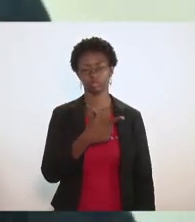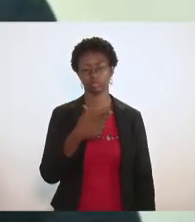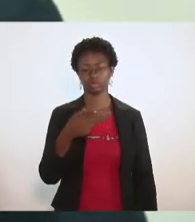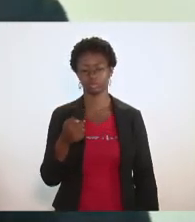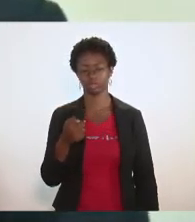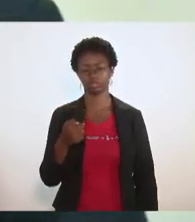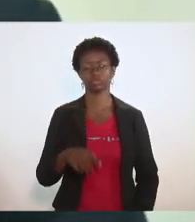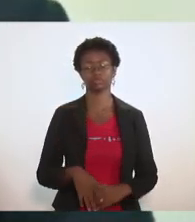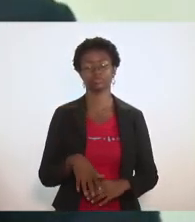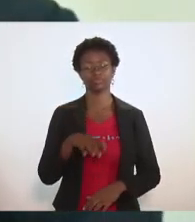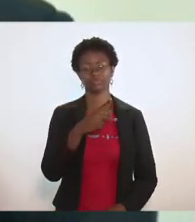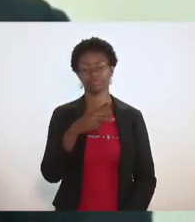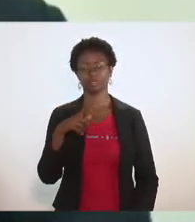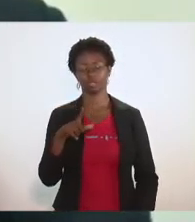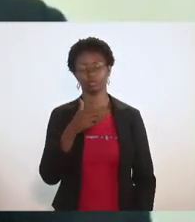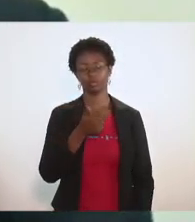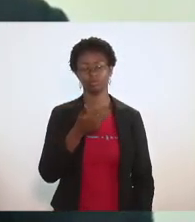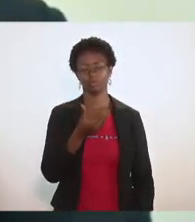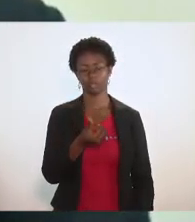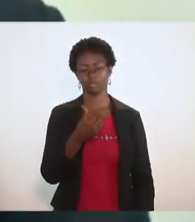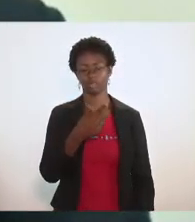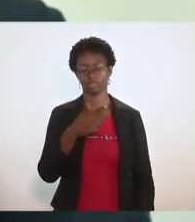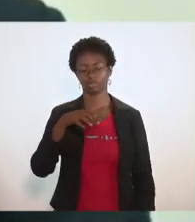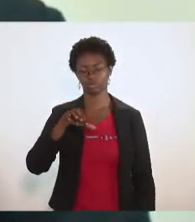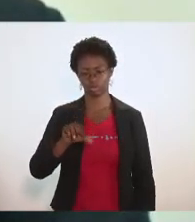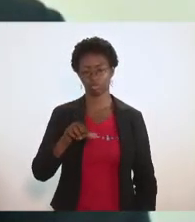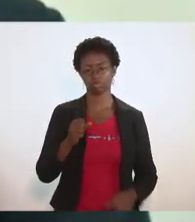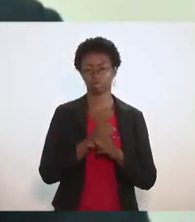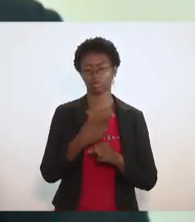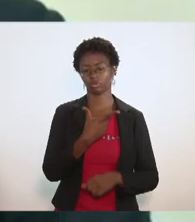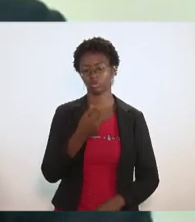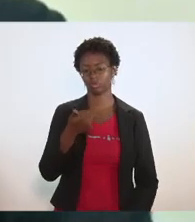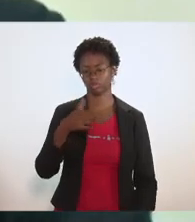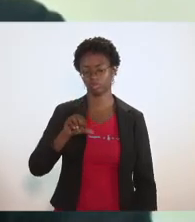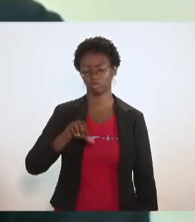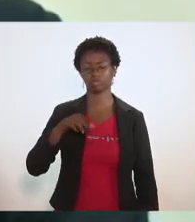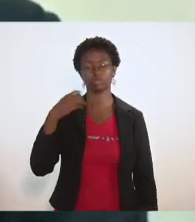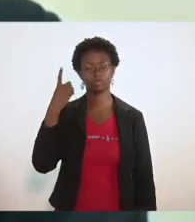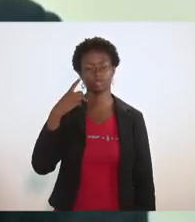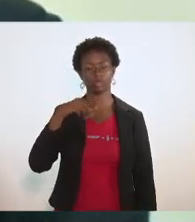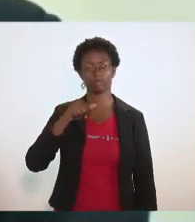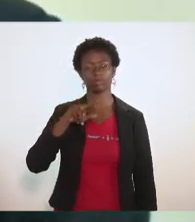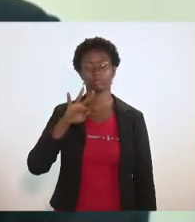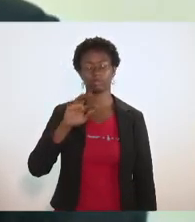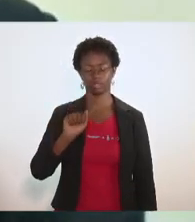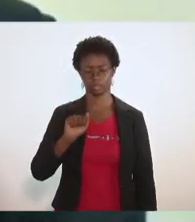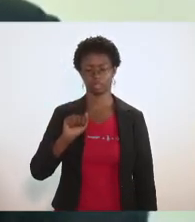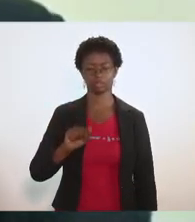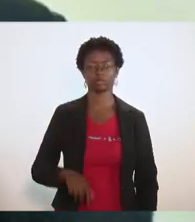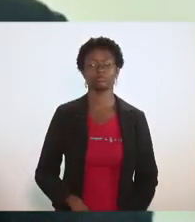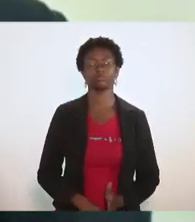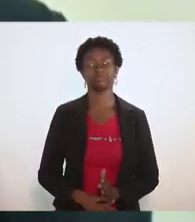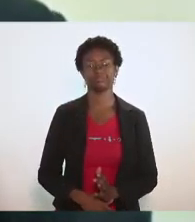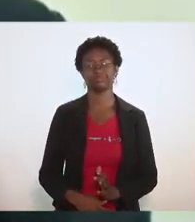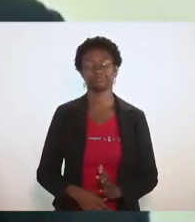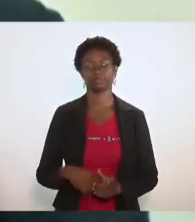O quarto item é discussão e votação dos pareceres sobre constitucionalidade, o bloco constitucionalidade, legalidade e juridicidade.